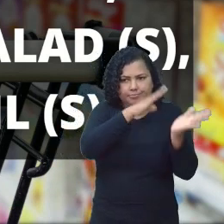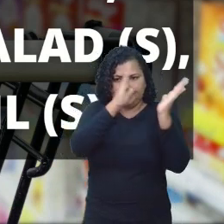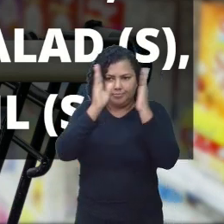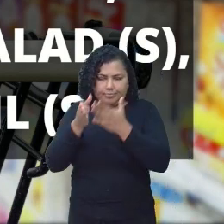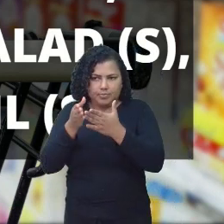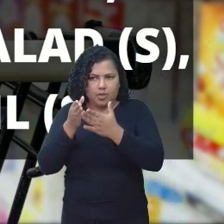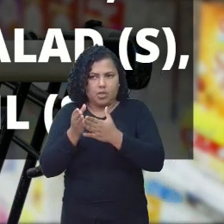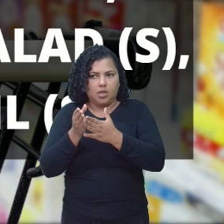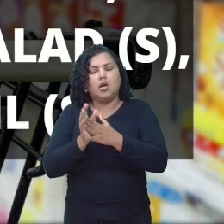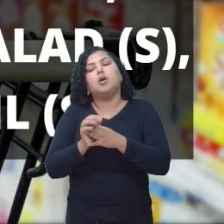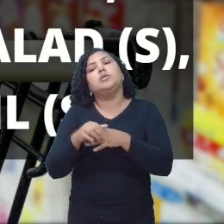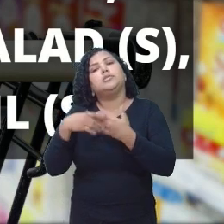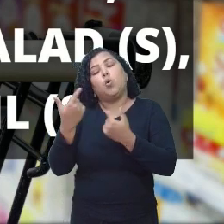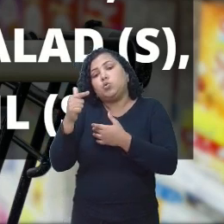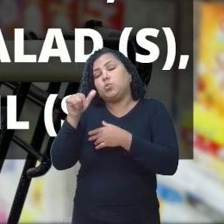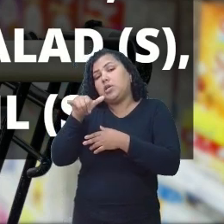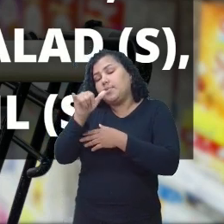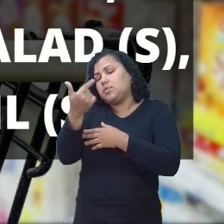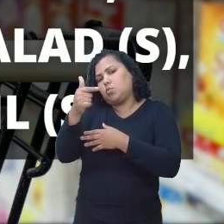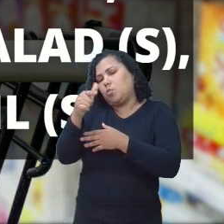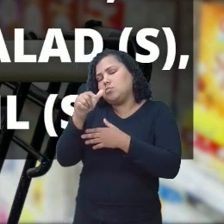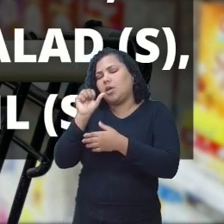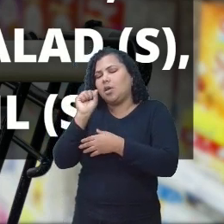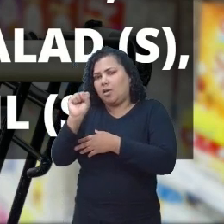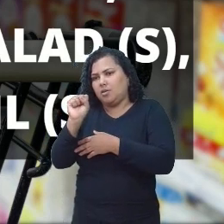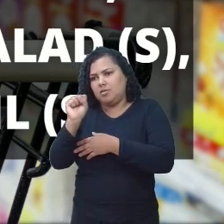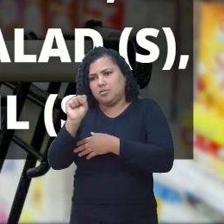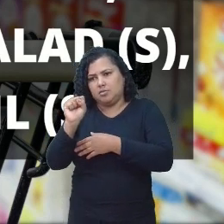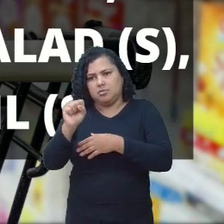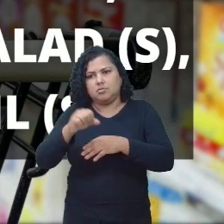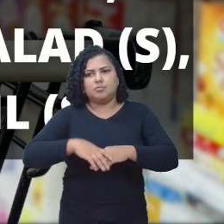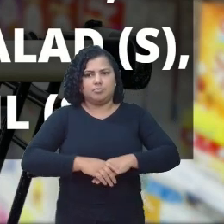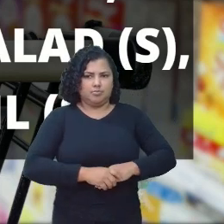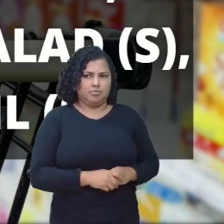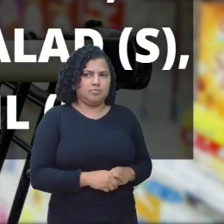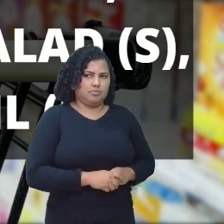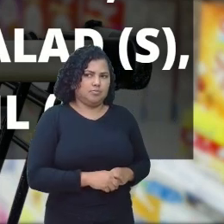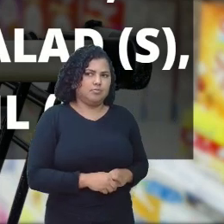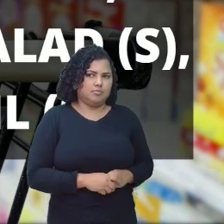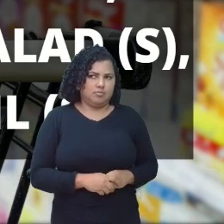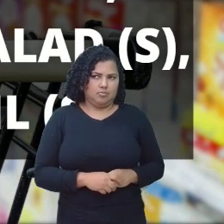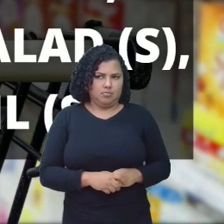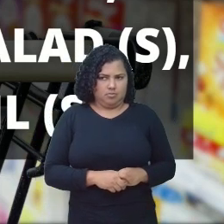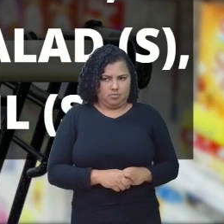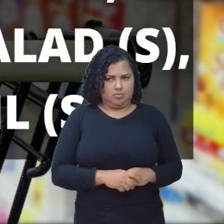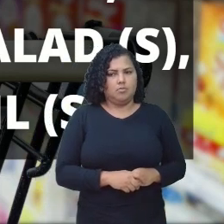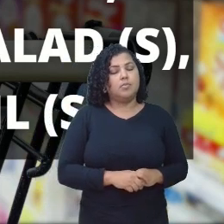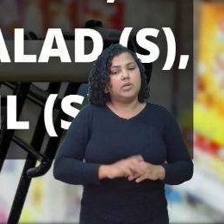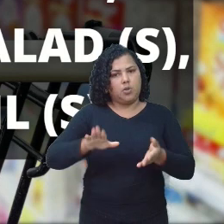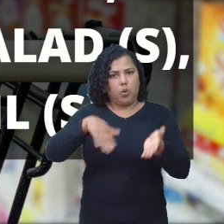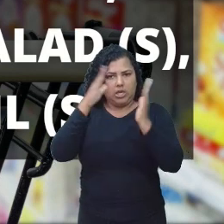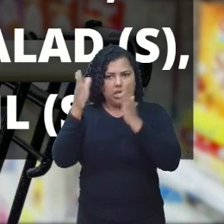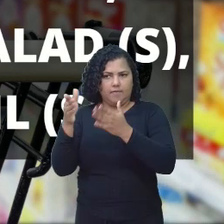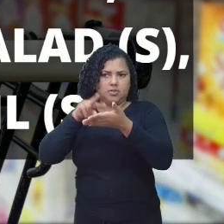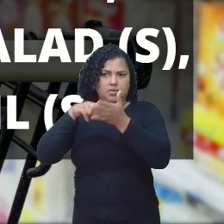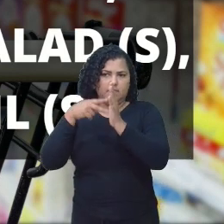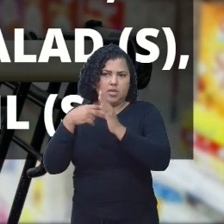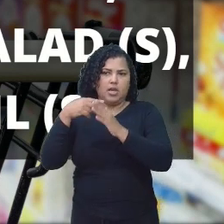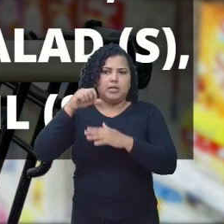Já o much não tem Y, então não tem S. Então, quanto ou quanta vai ser o how